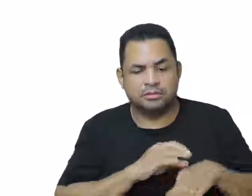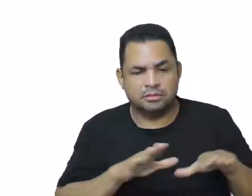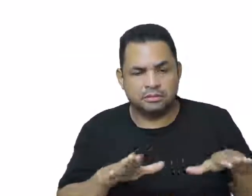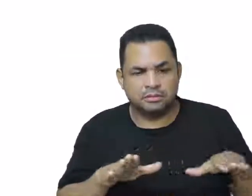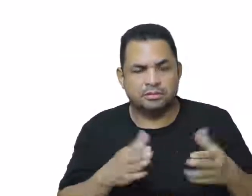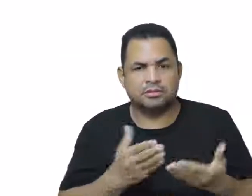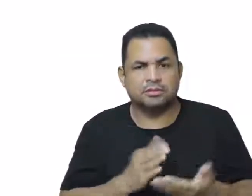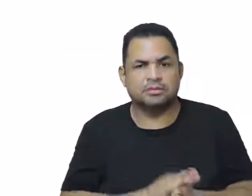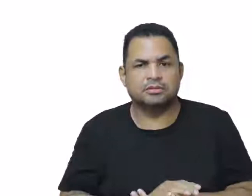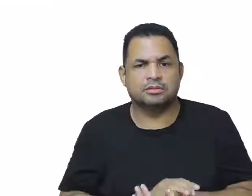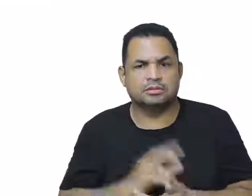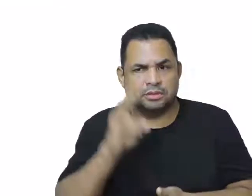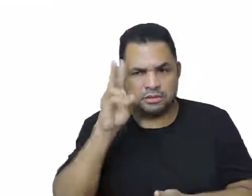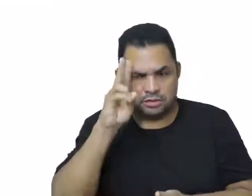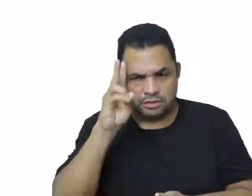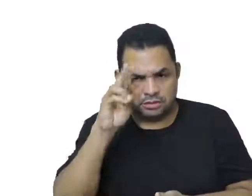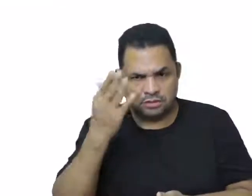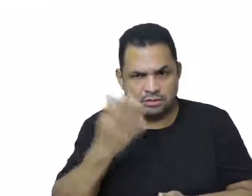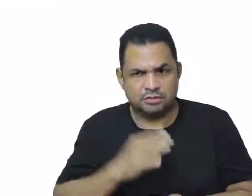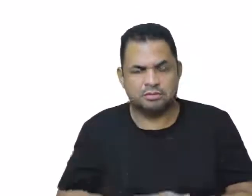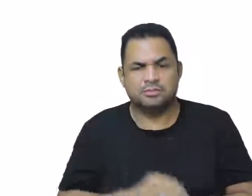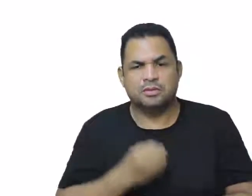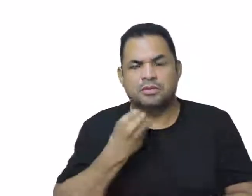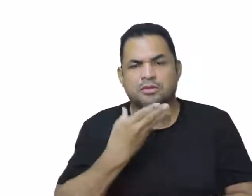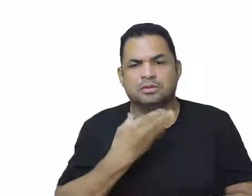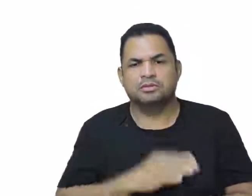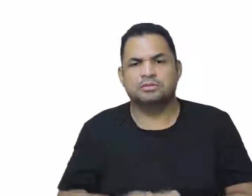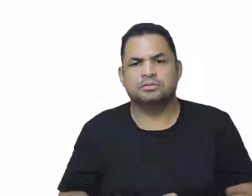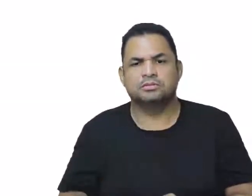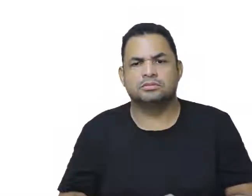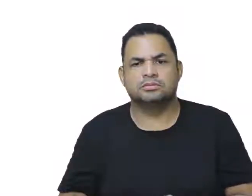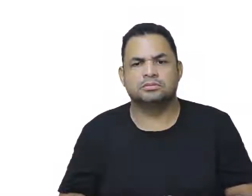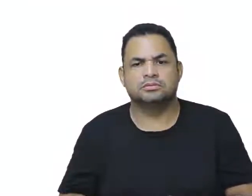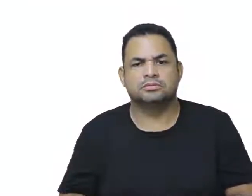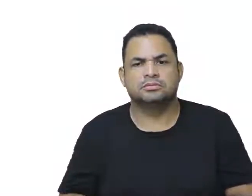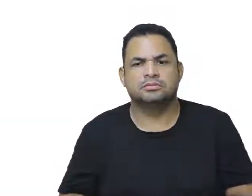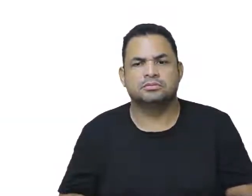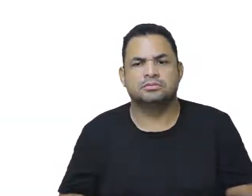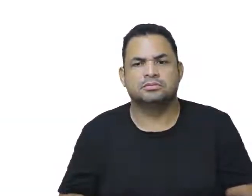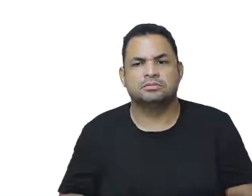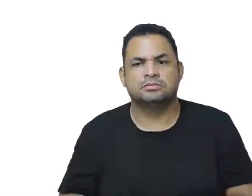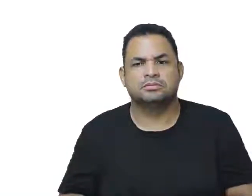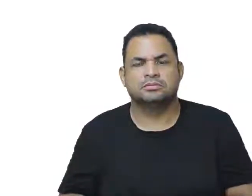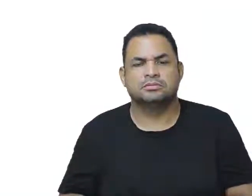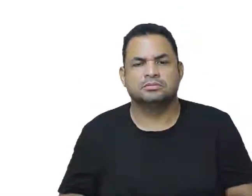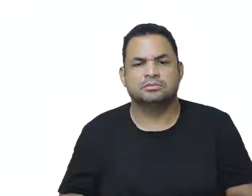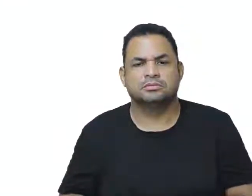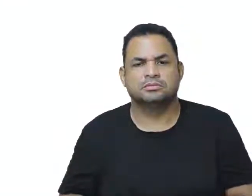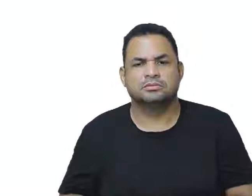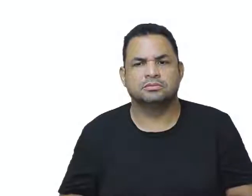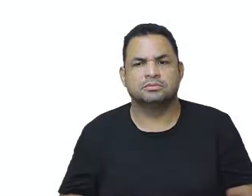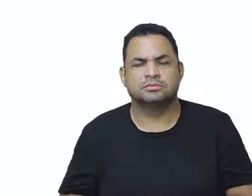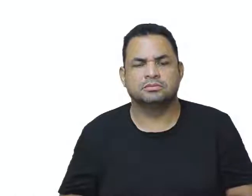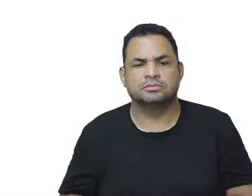estou dando uma relembrada, tá bom? Joga na tela aí, por favor. Então,